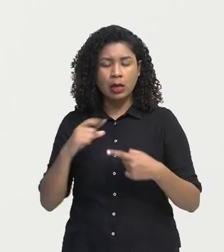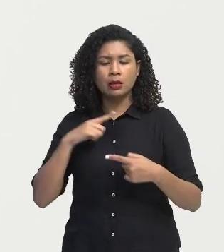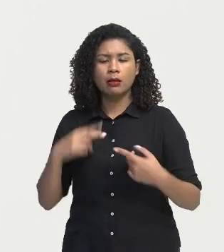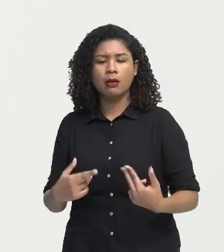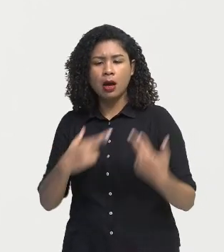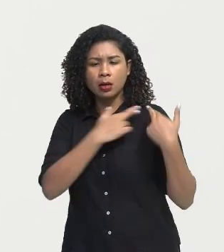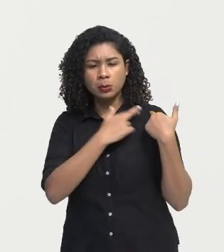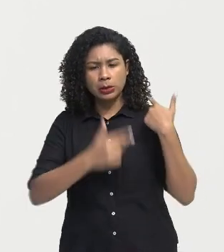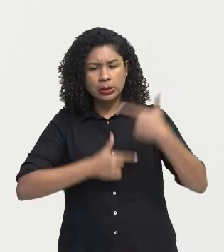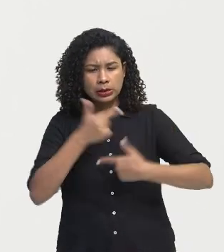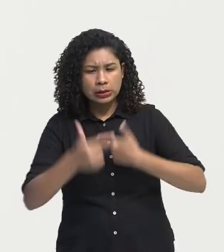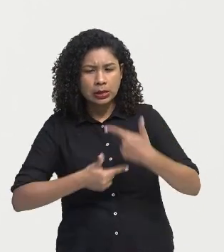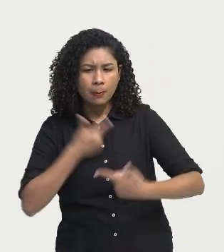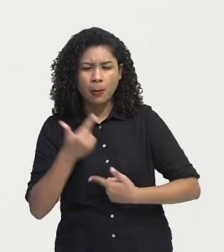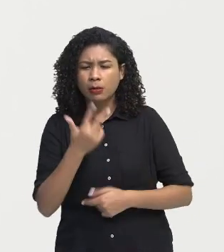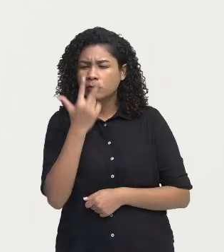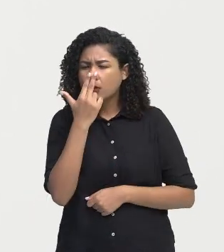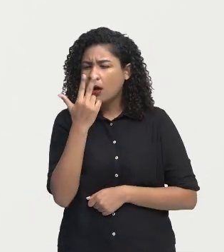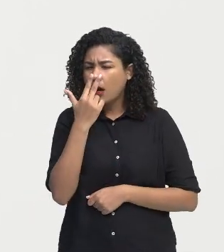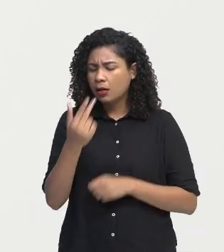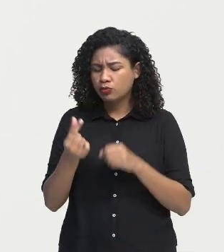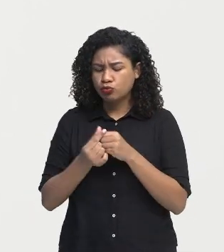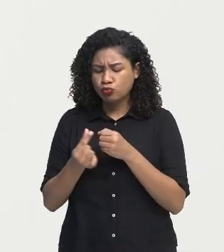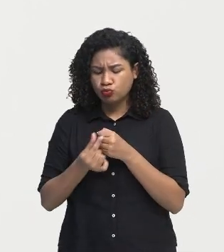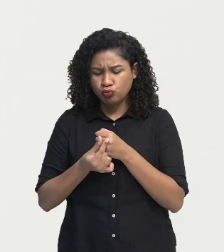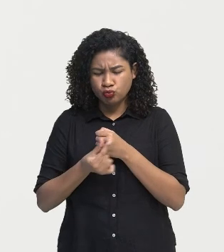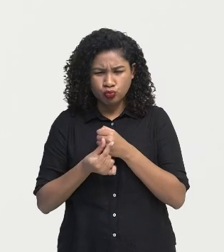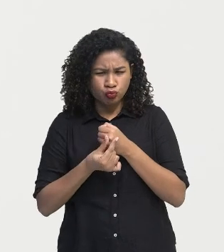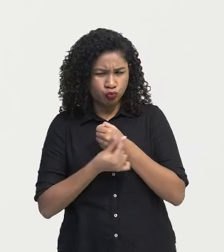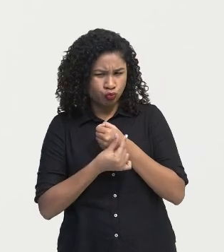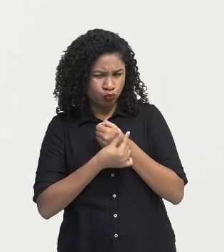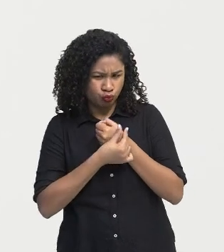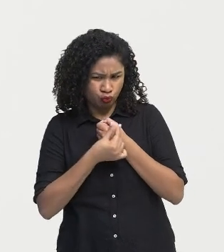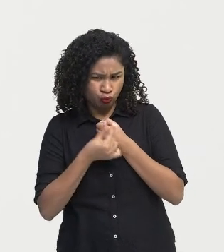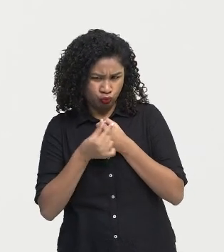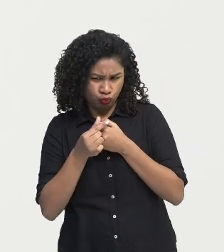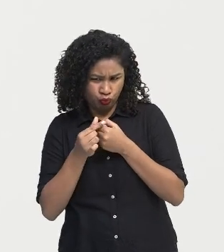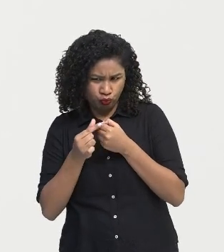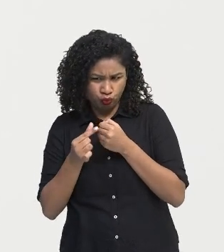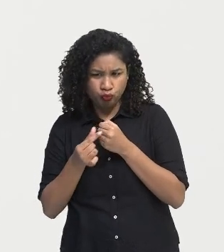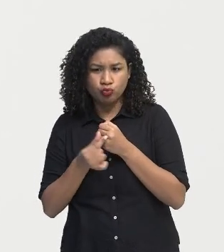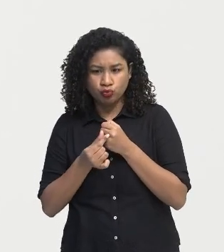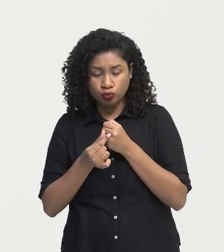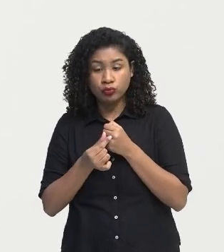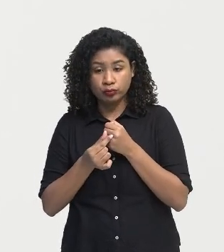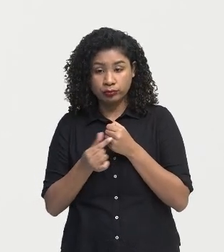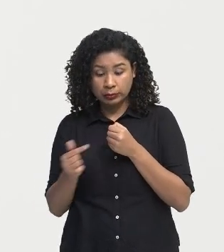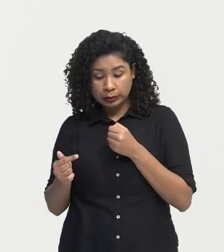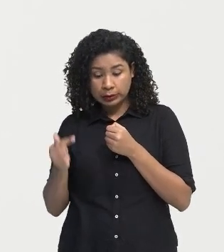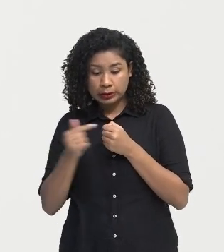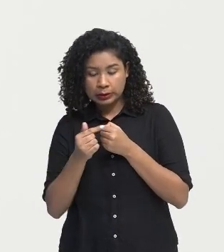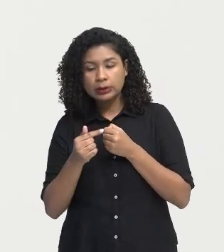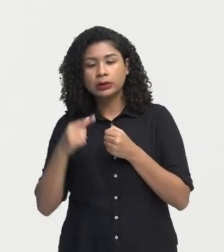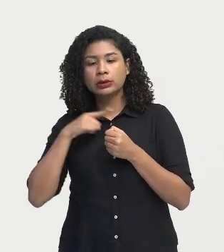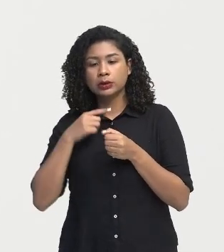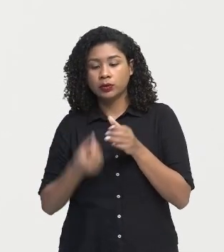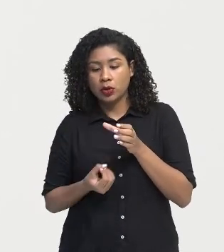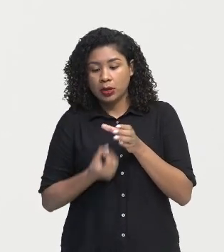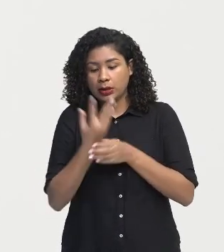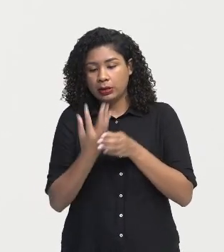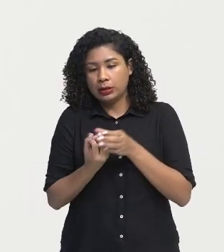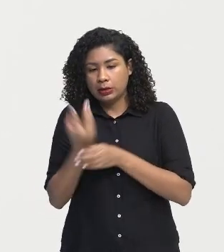nossa aula, como se fossem vários tubinhos, né, que são conectados um com o outro, é justamente